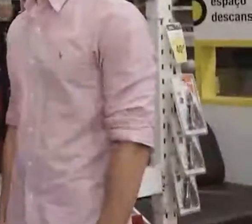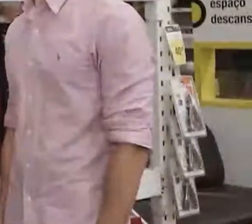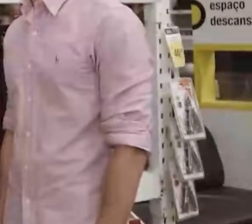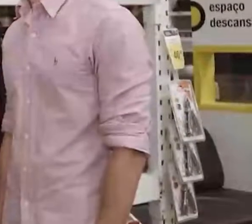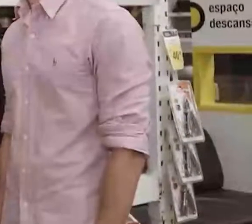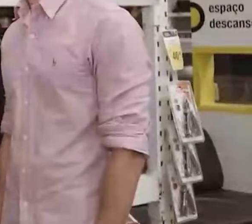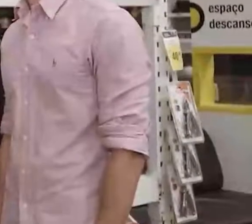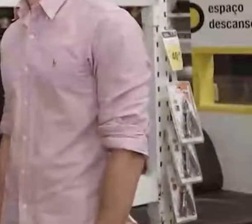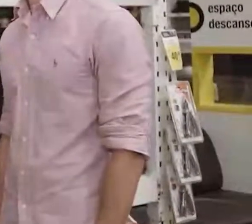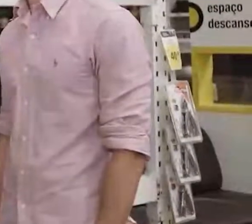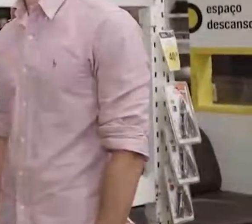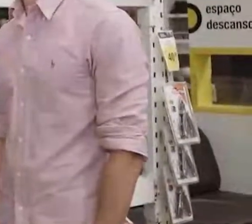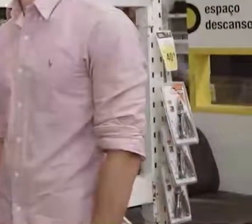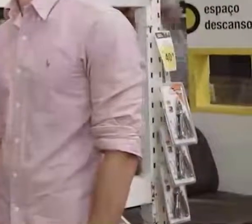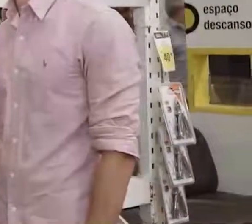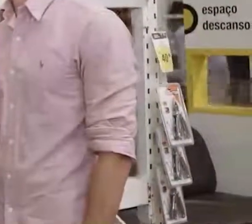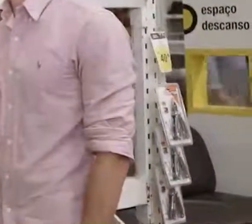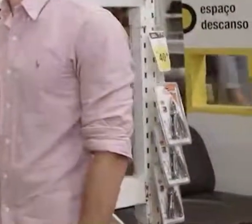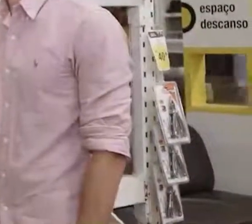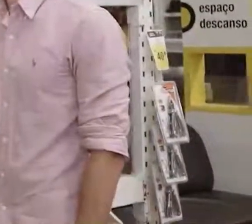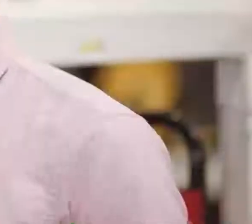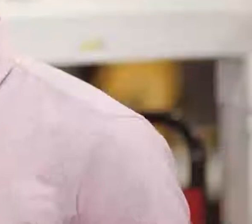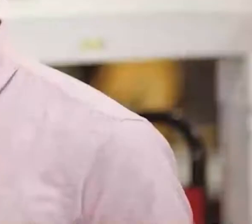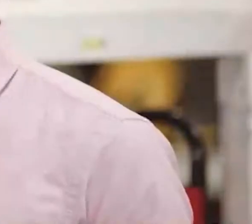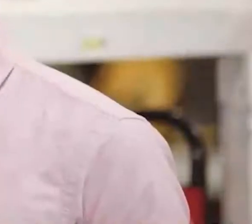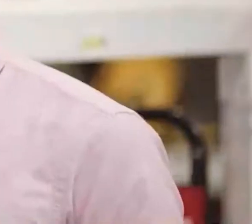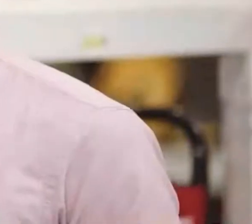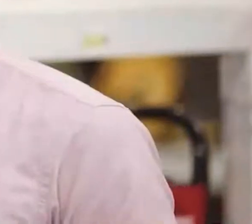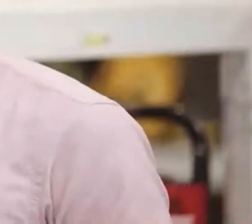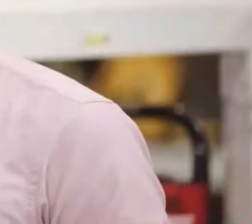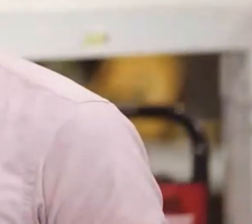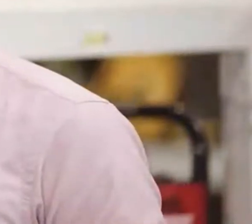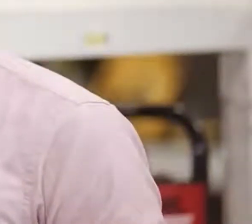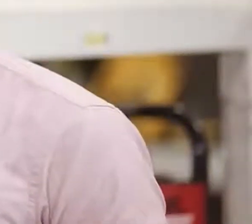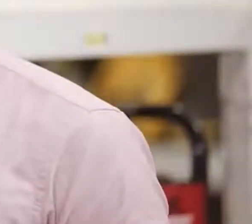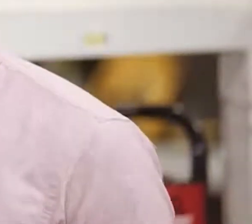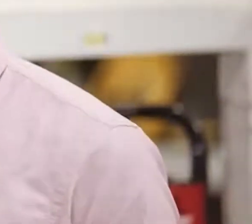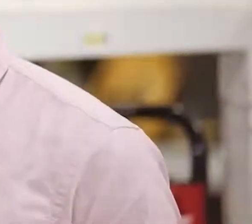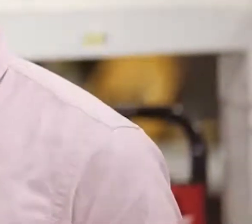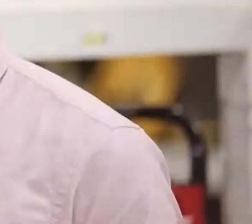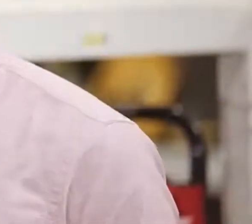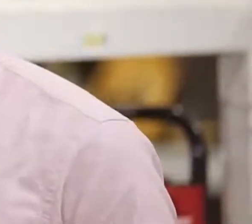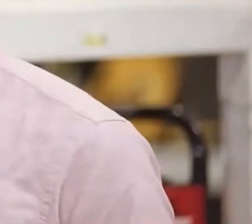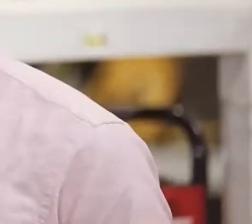watts. Assim, você não corre o risco de sobrecarregar o seu aparelho. Mas eu vi também que há aparelhos que consomem mais